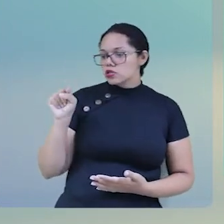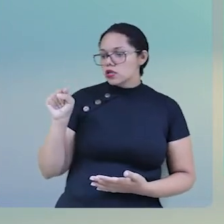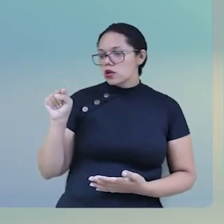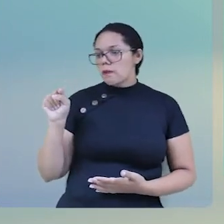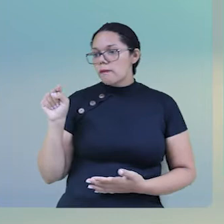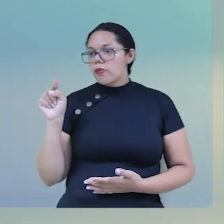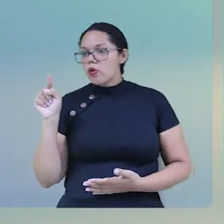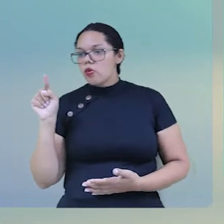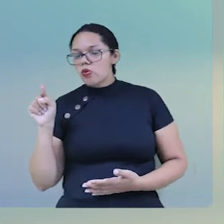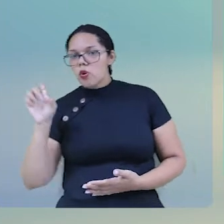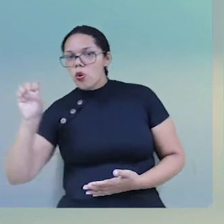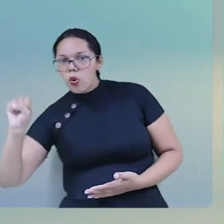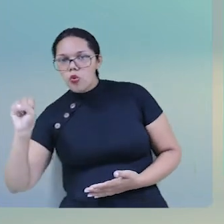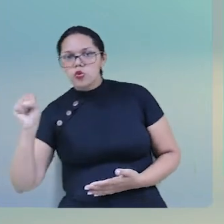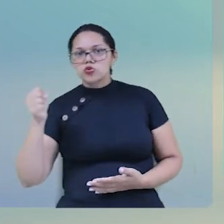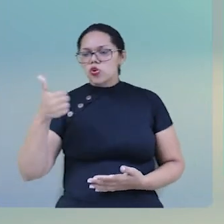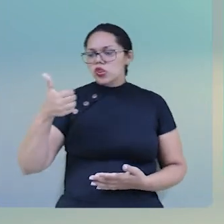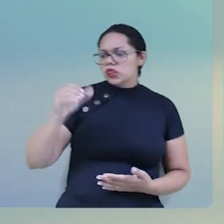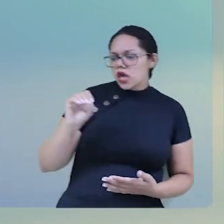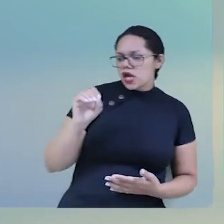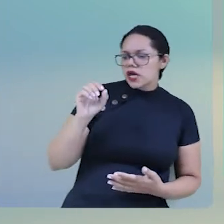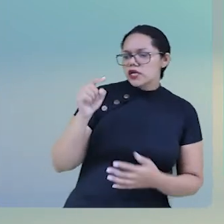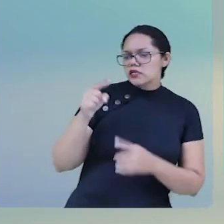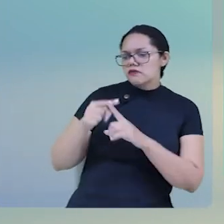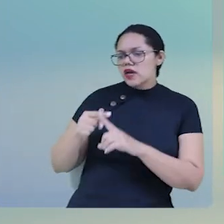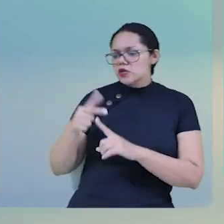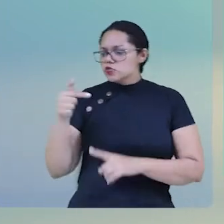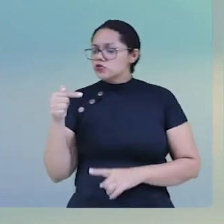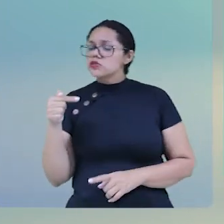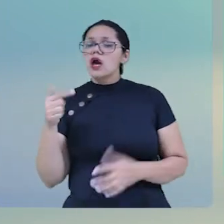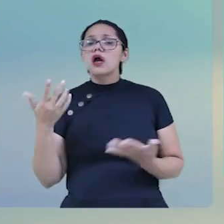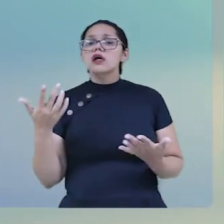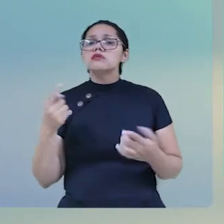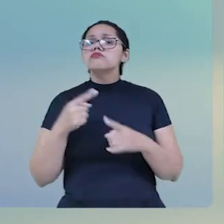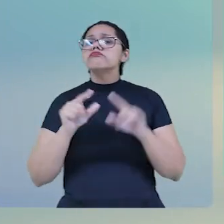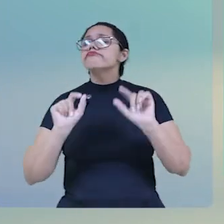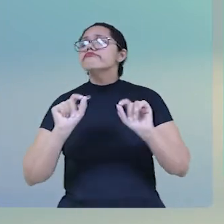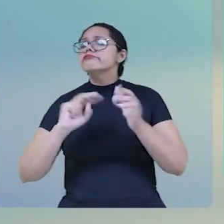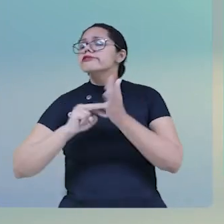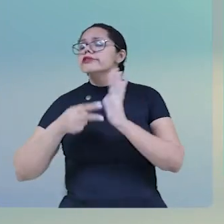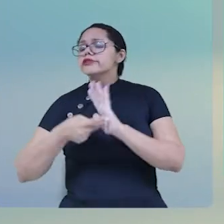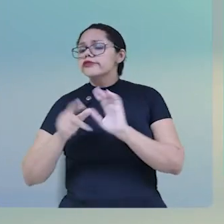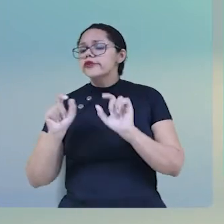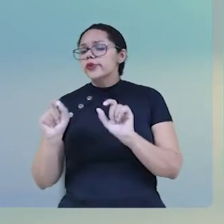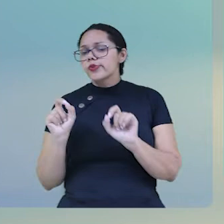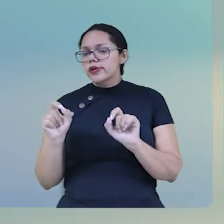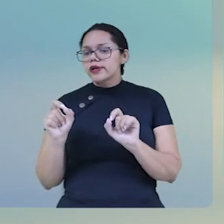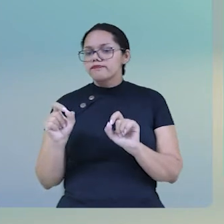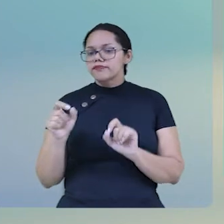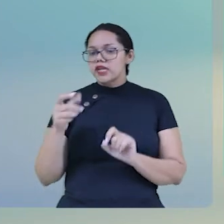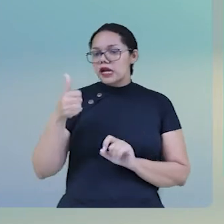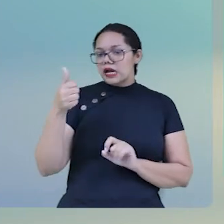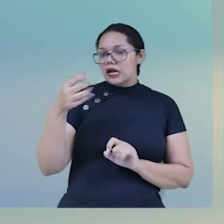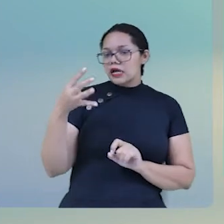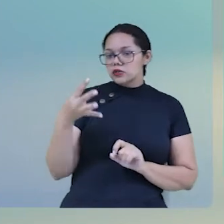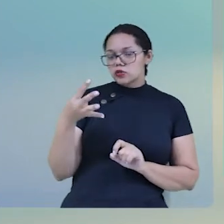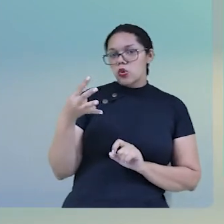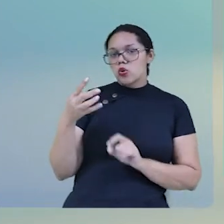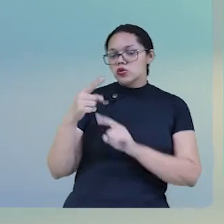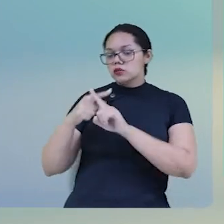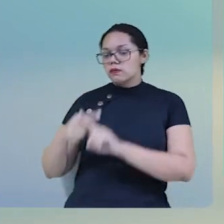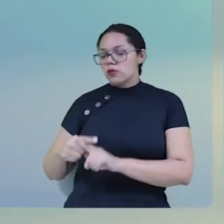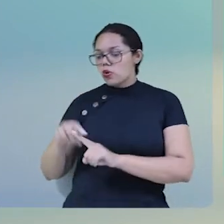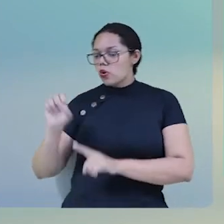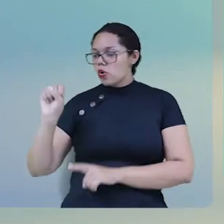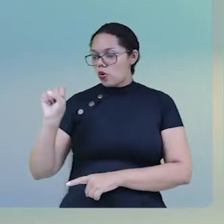14/8, 10/7? Isso quer dizer que, por exemplo, a pessoa está com pressão 14/8. Quer dizer